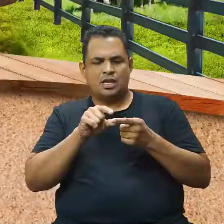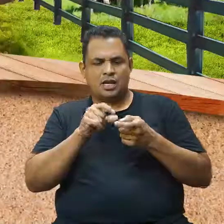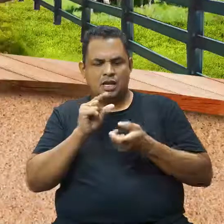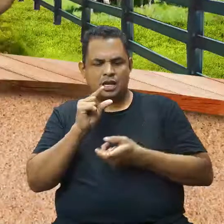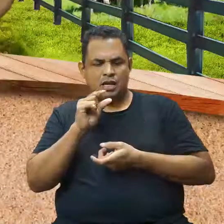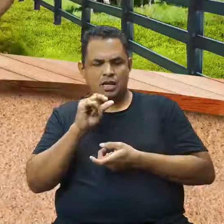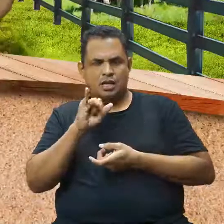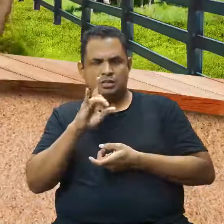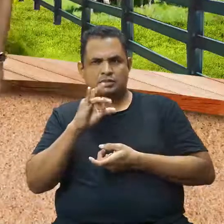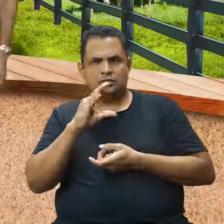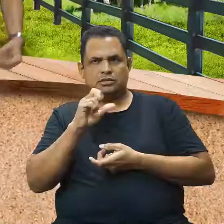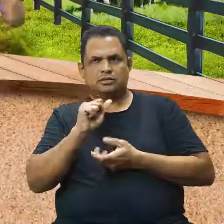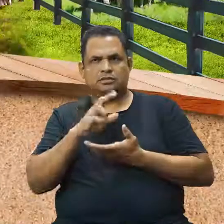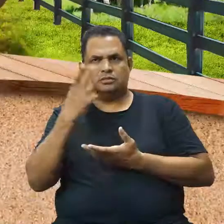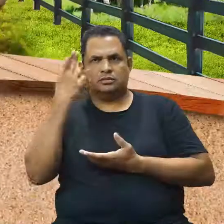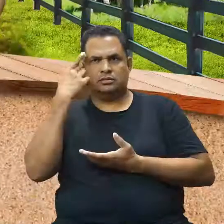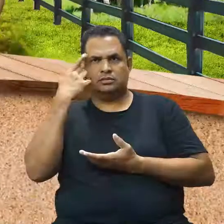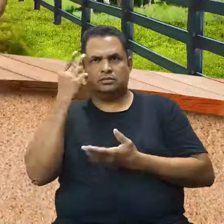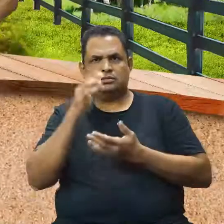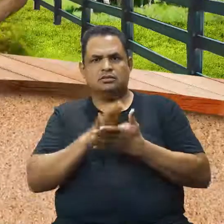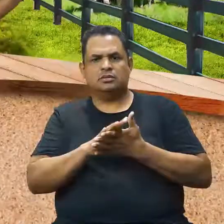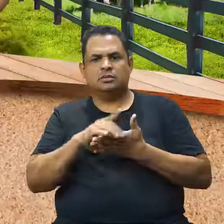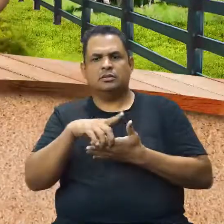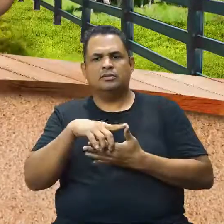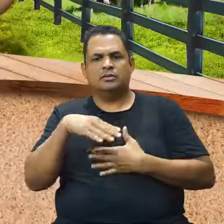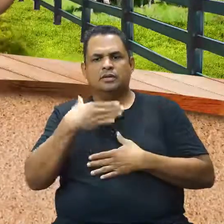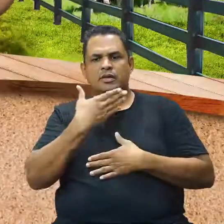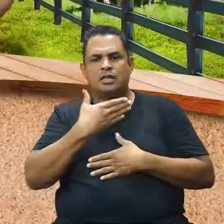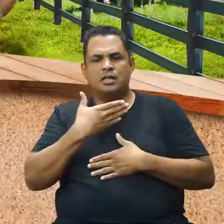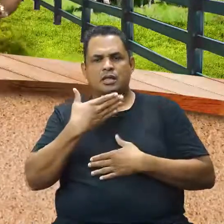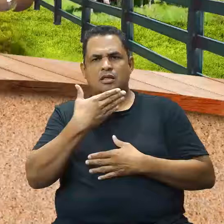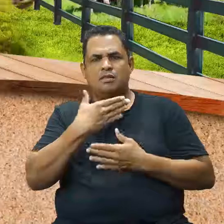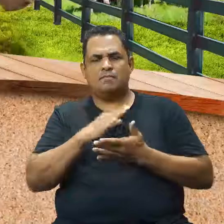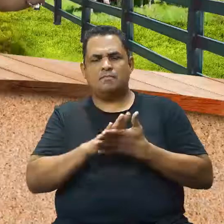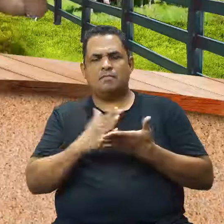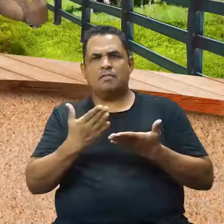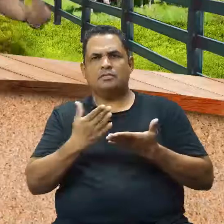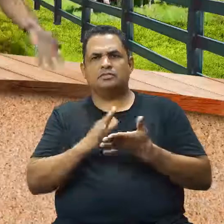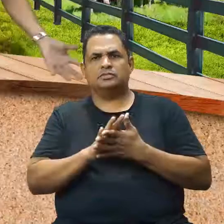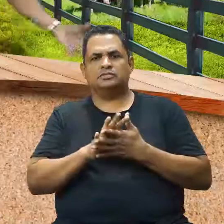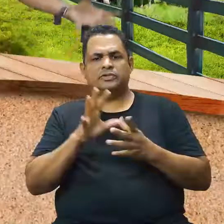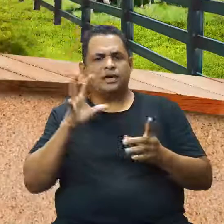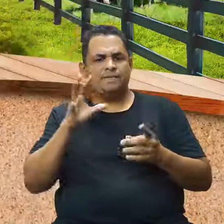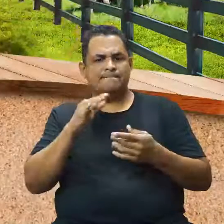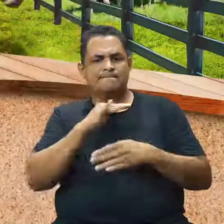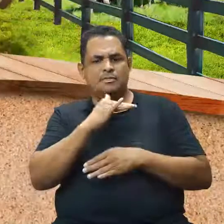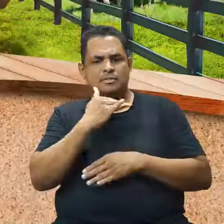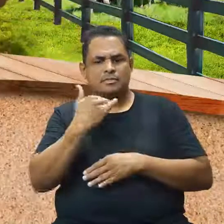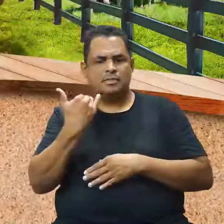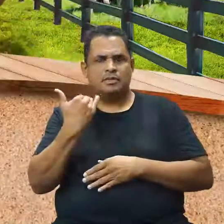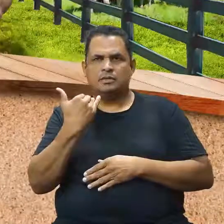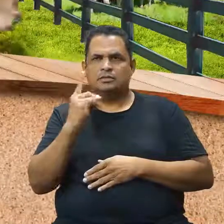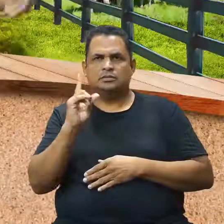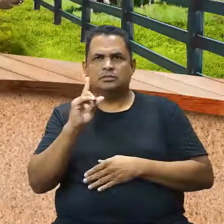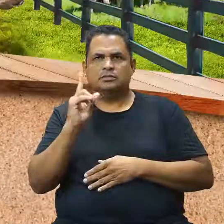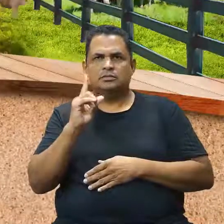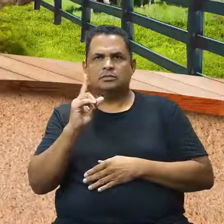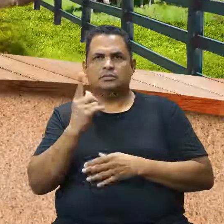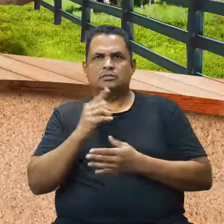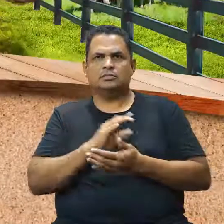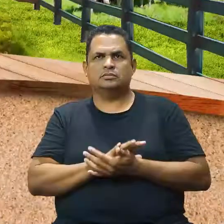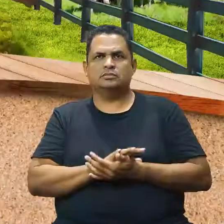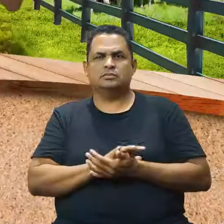iscas naturais, que é feita com melaço. Dessa forma, você não vai matar. É uma